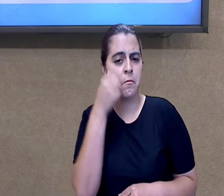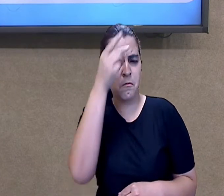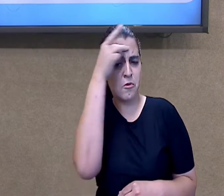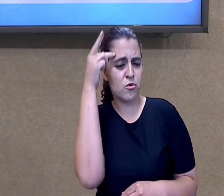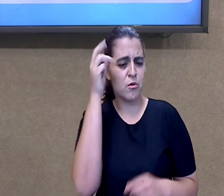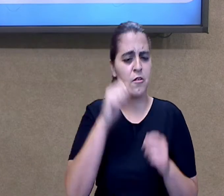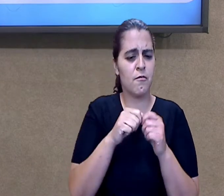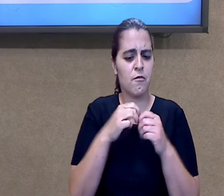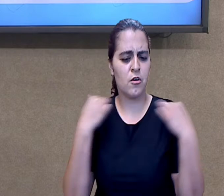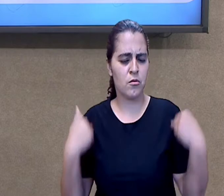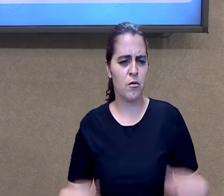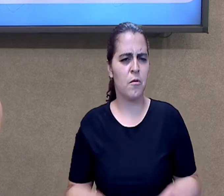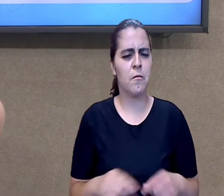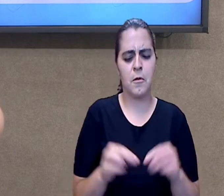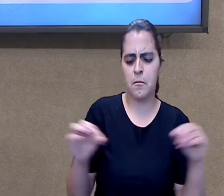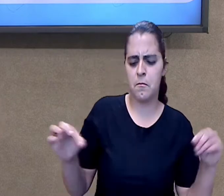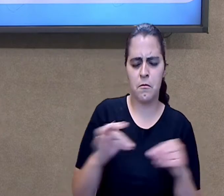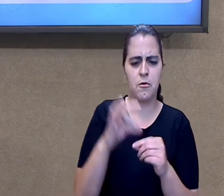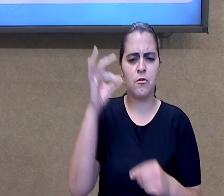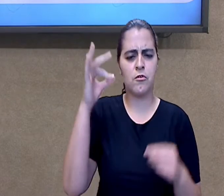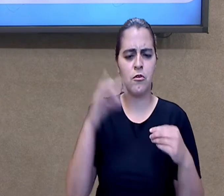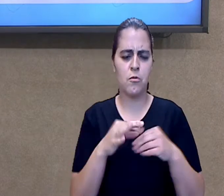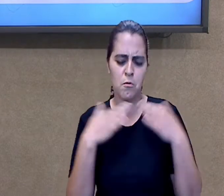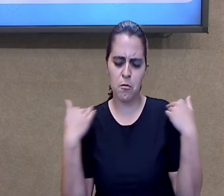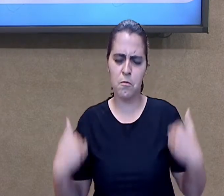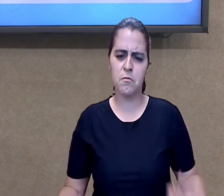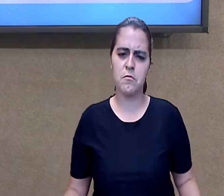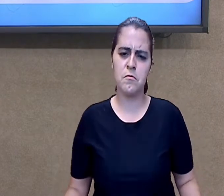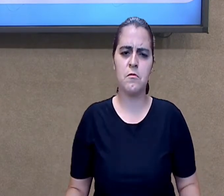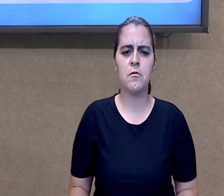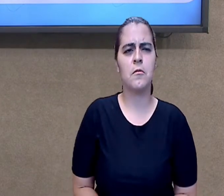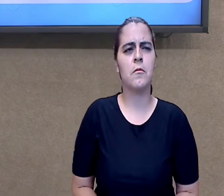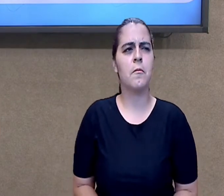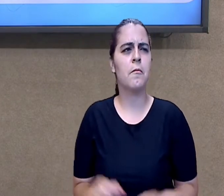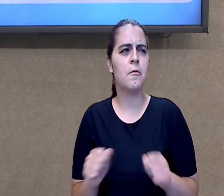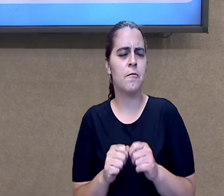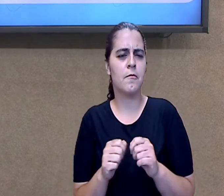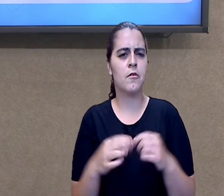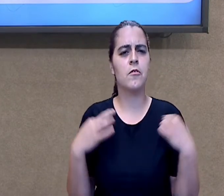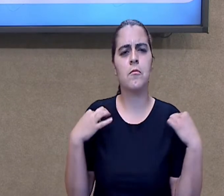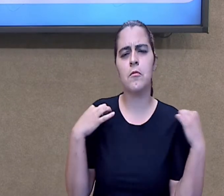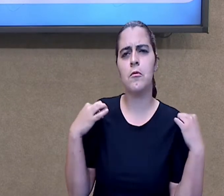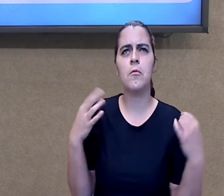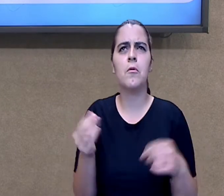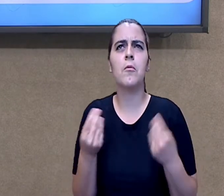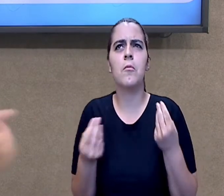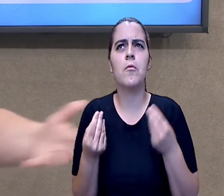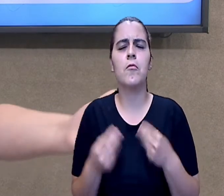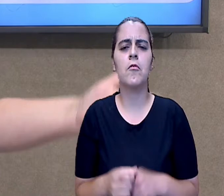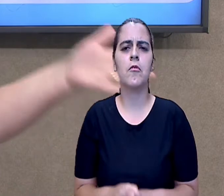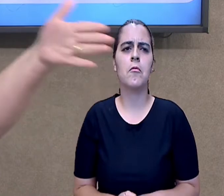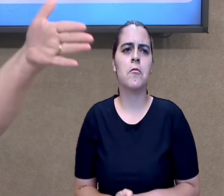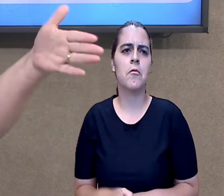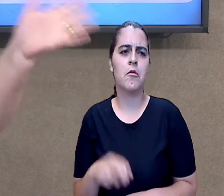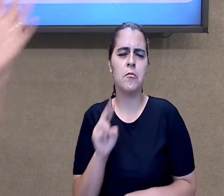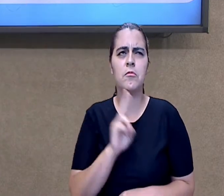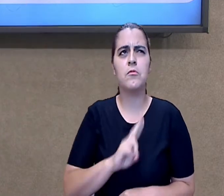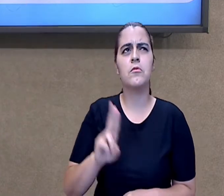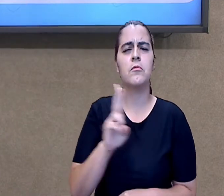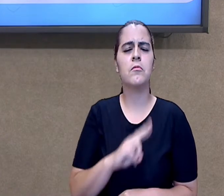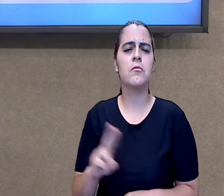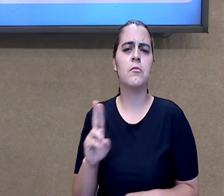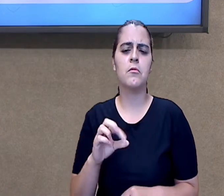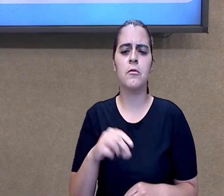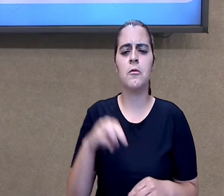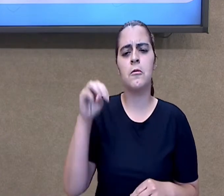exemplo, para fazer a medição do corpo de uma pessoa para confeccionar uma roupa, como é que seria usando esse